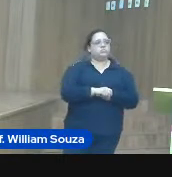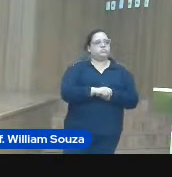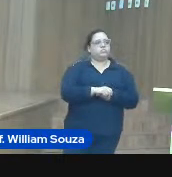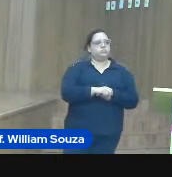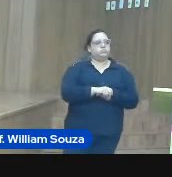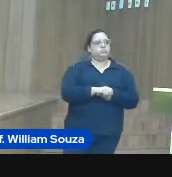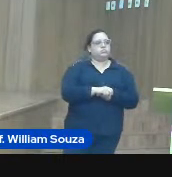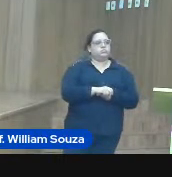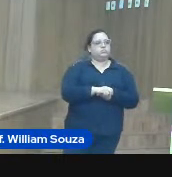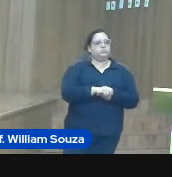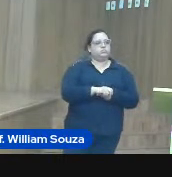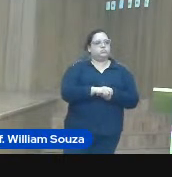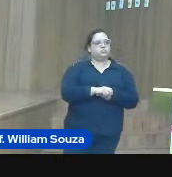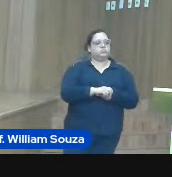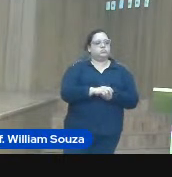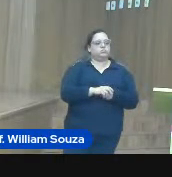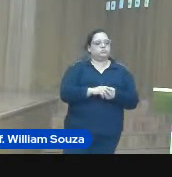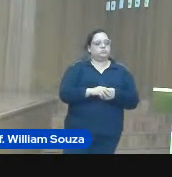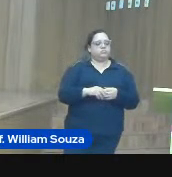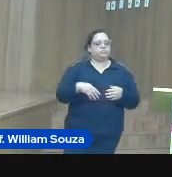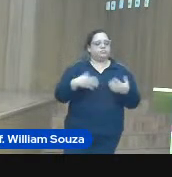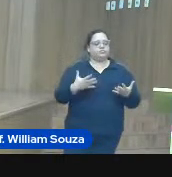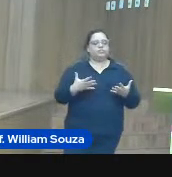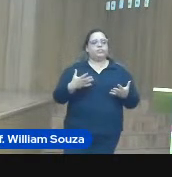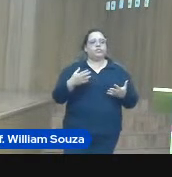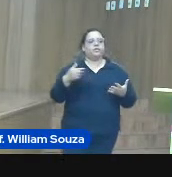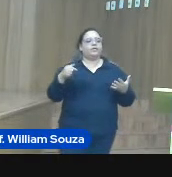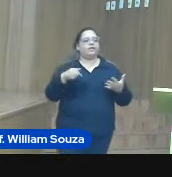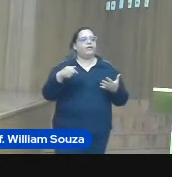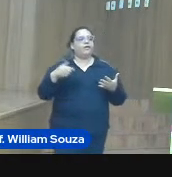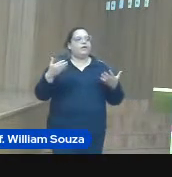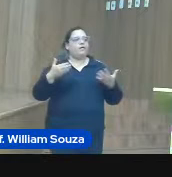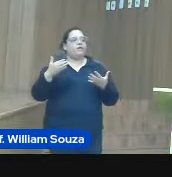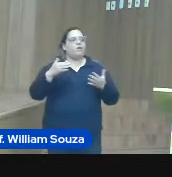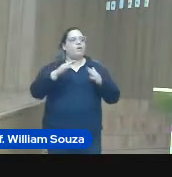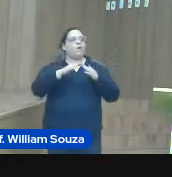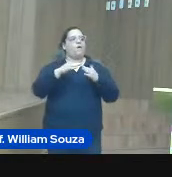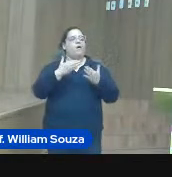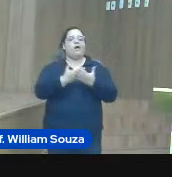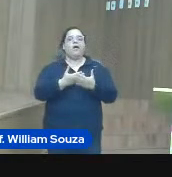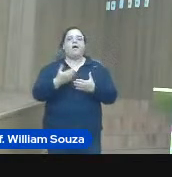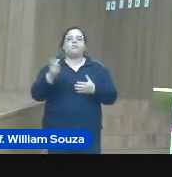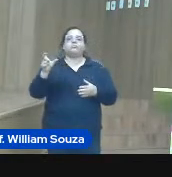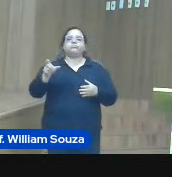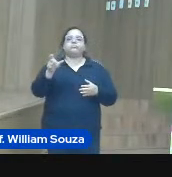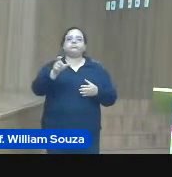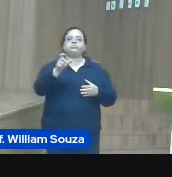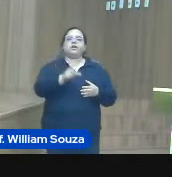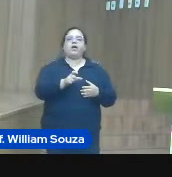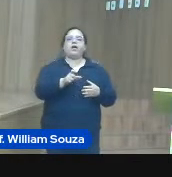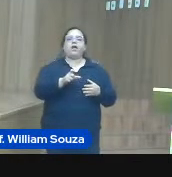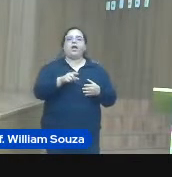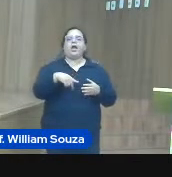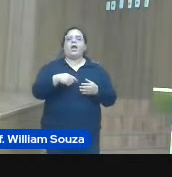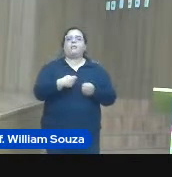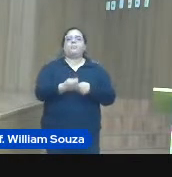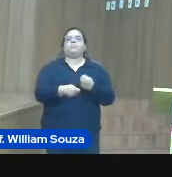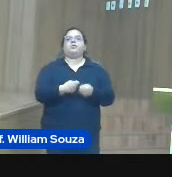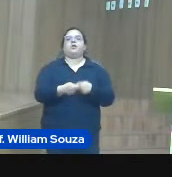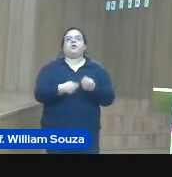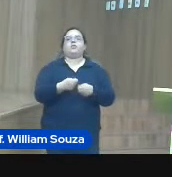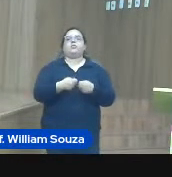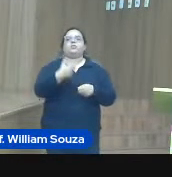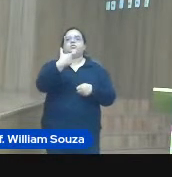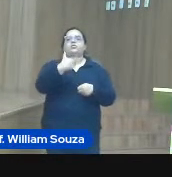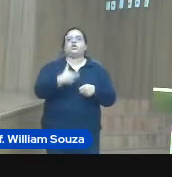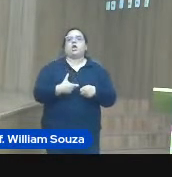ache que na escola agora cada estudante é um empreendedor de si mesmo. Uma escola para